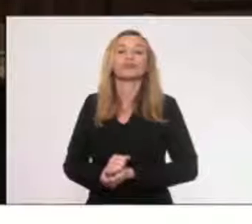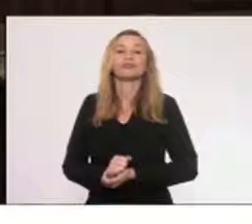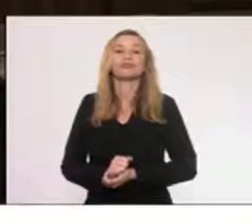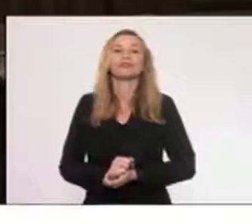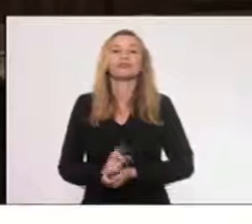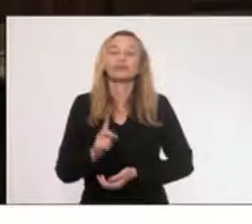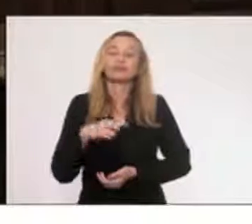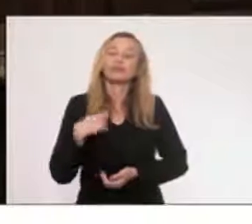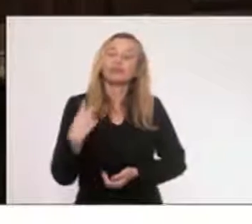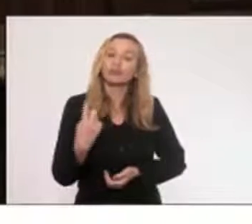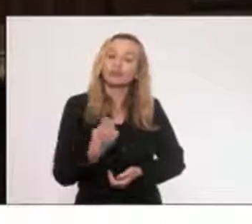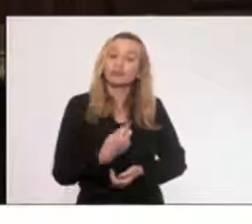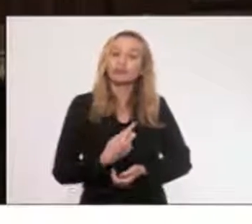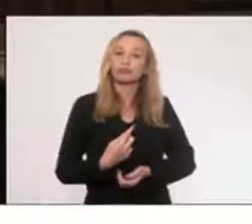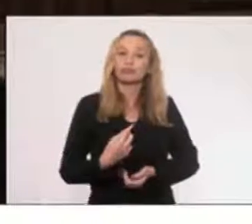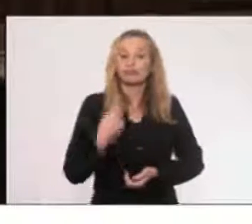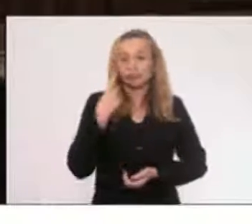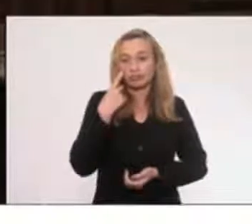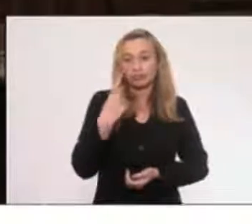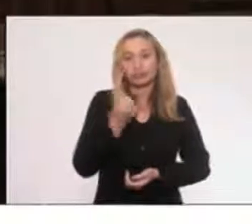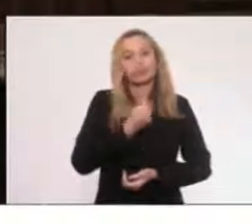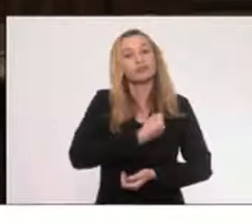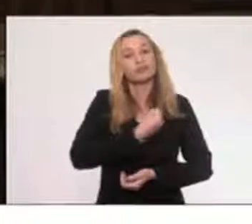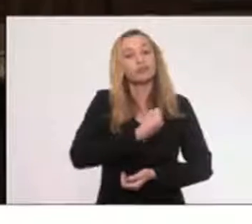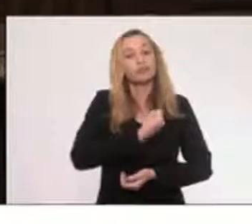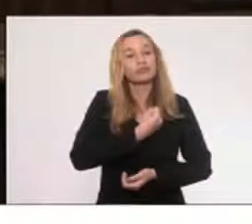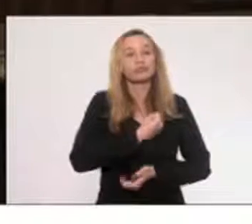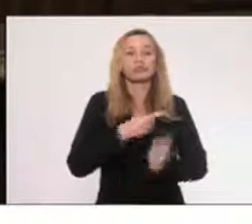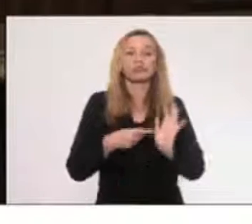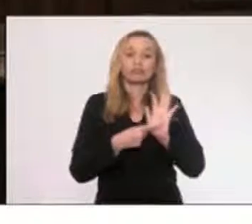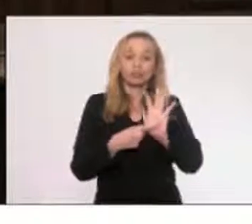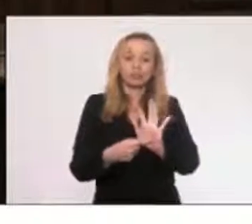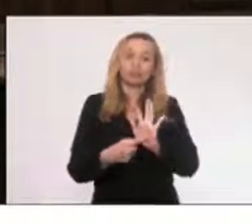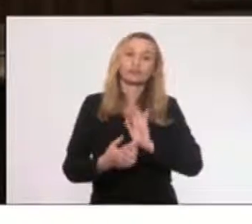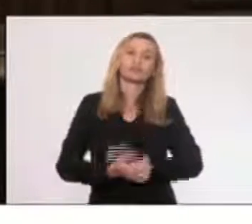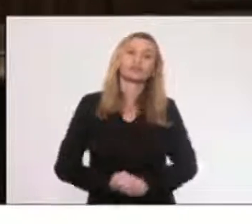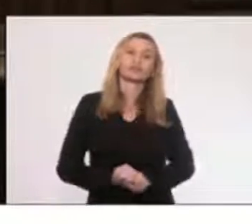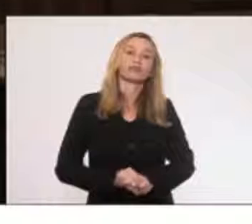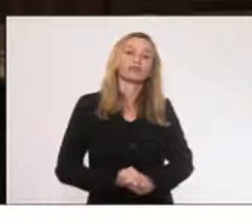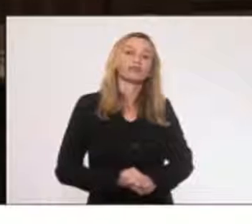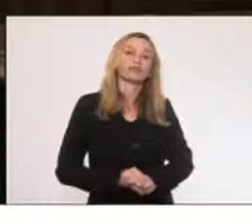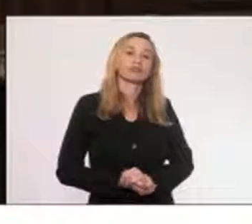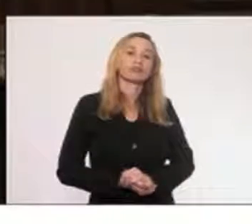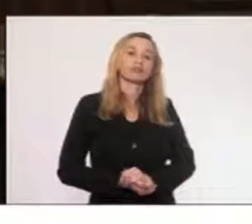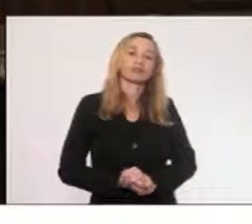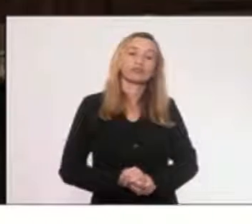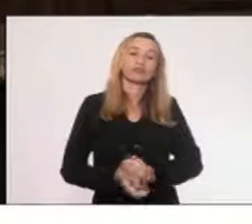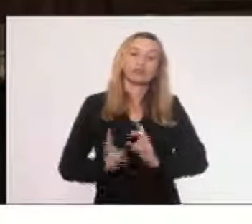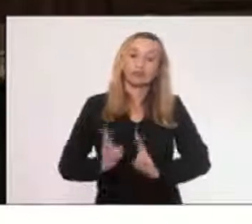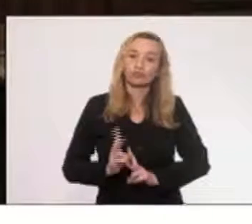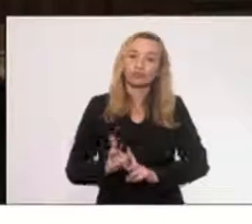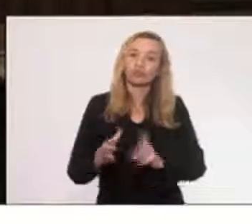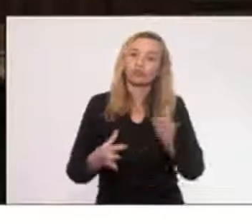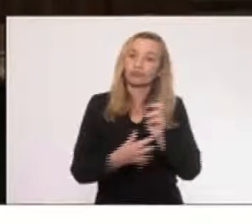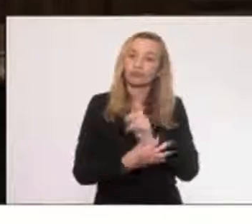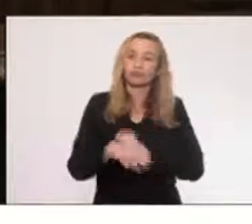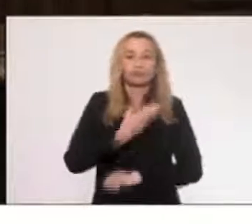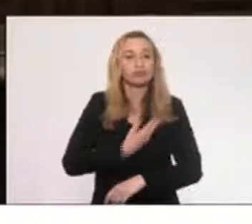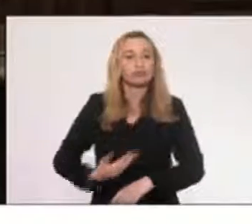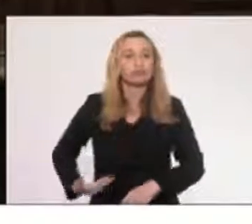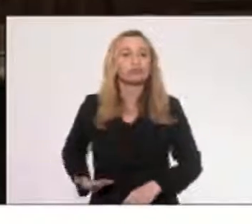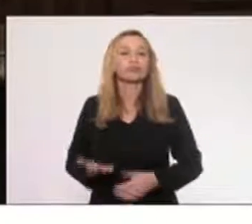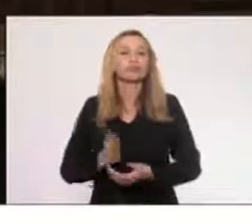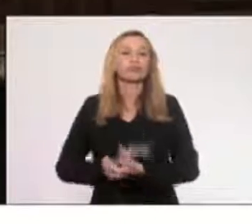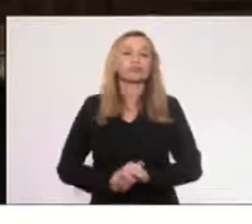que nós nos debrucemos sobre os números investidos em uma continuação de segurança pública que não